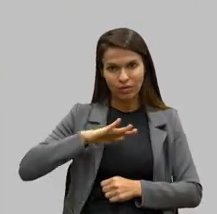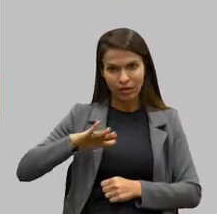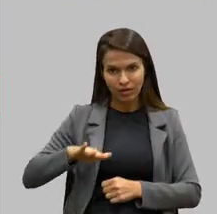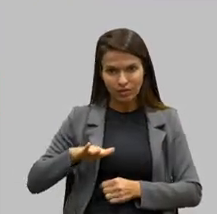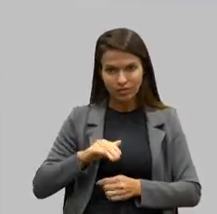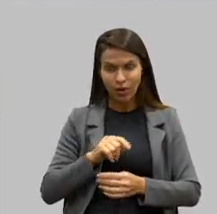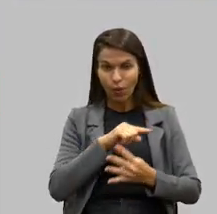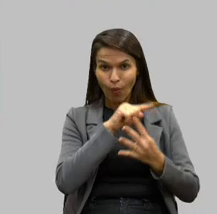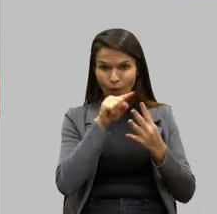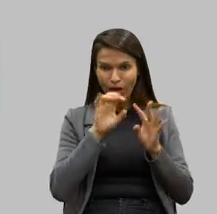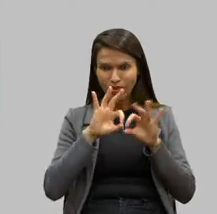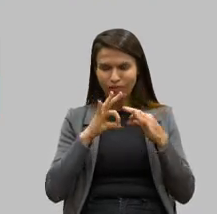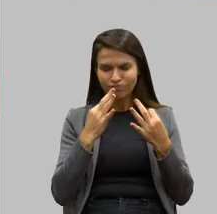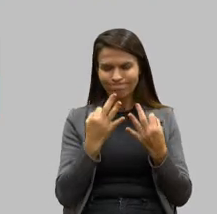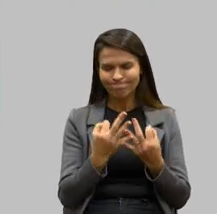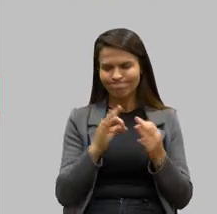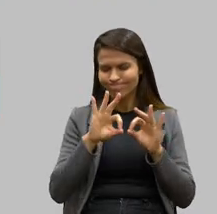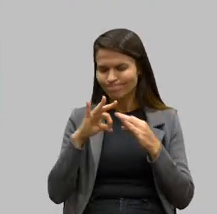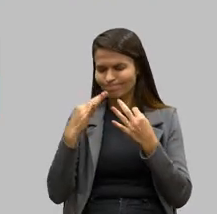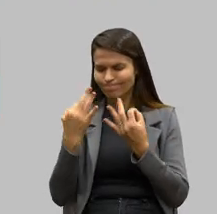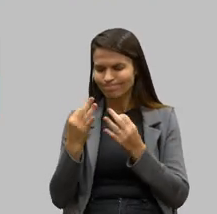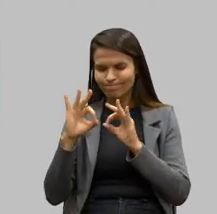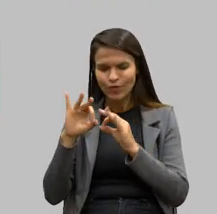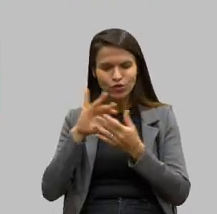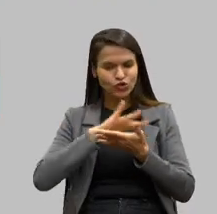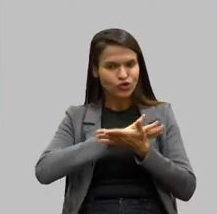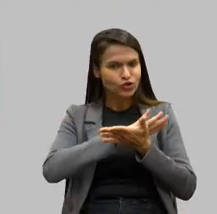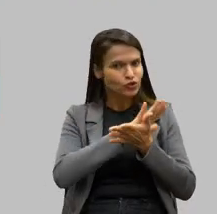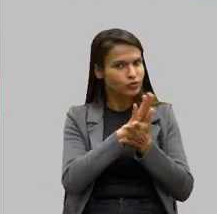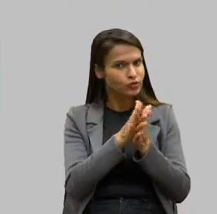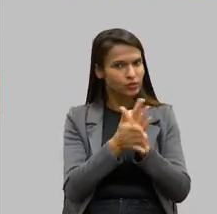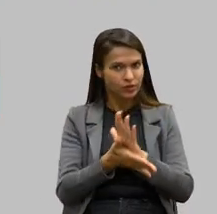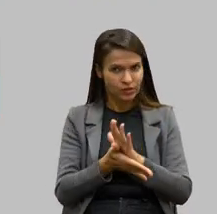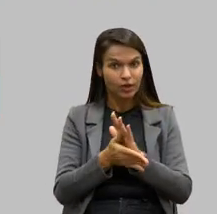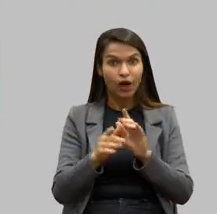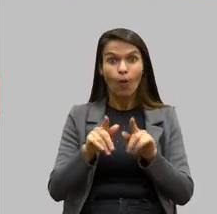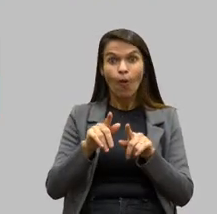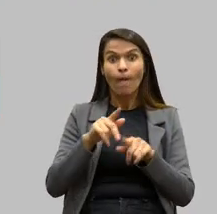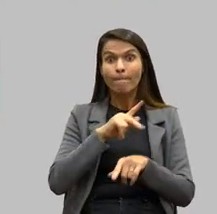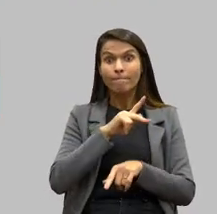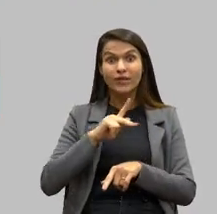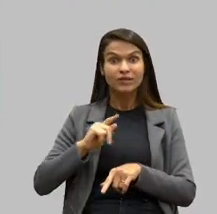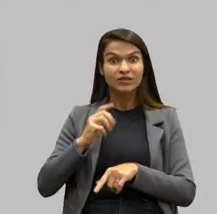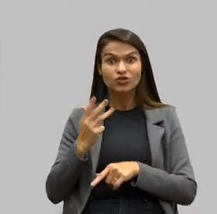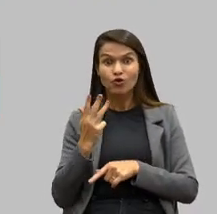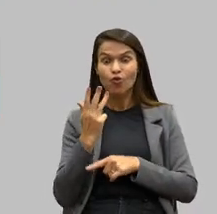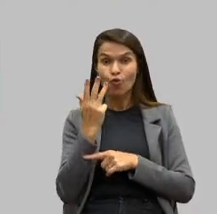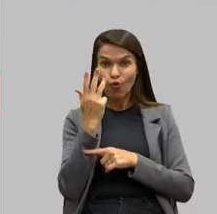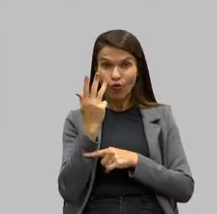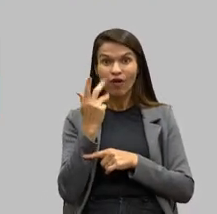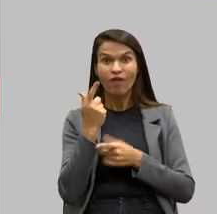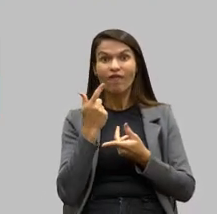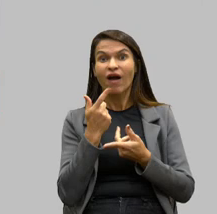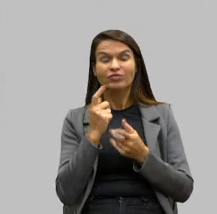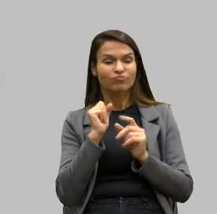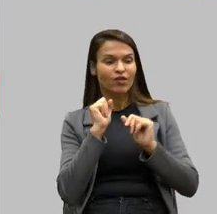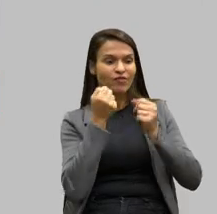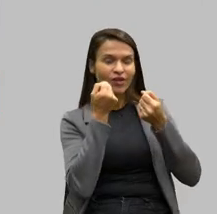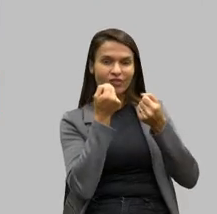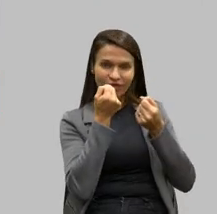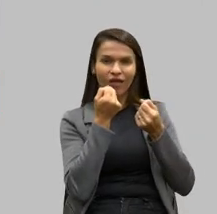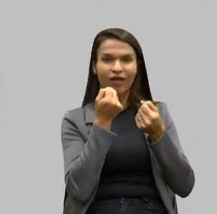Quatro famílias foram destruídas. Inclusive, o presidente Lula vai defender a saídinha desse bandido da cadeia.